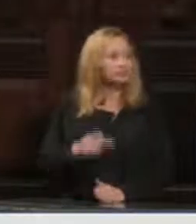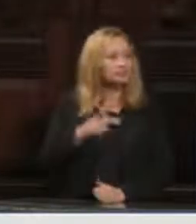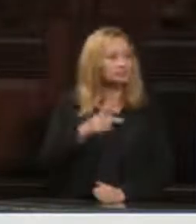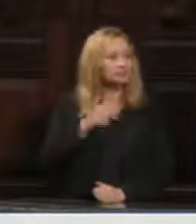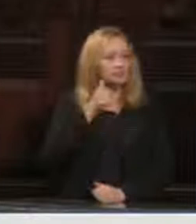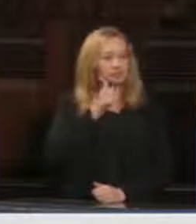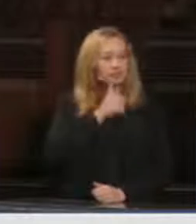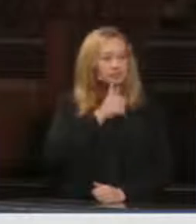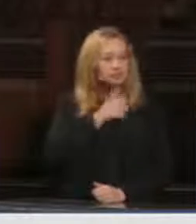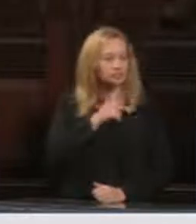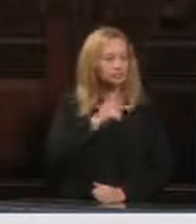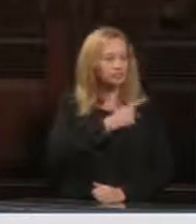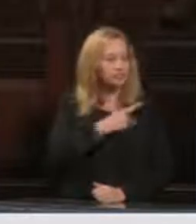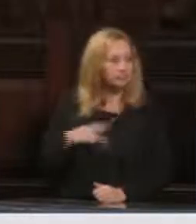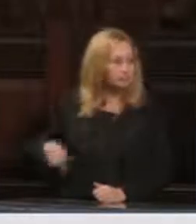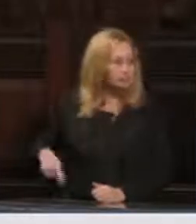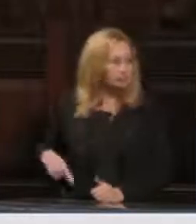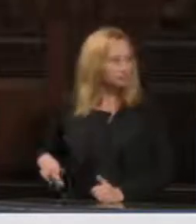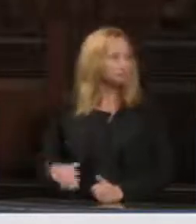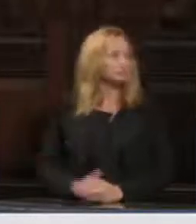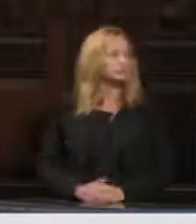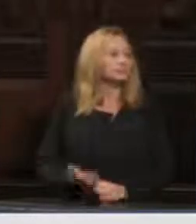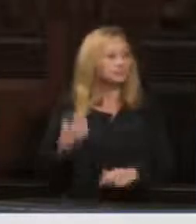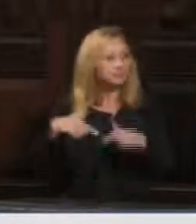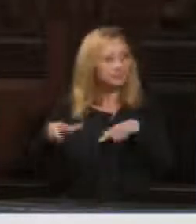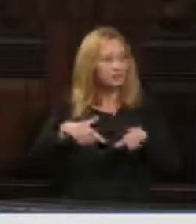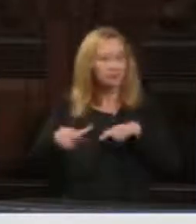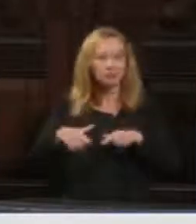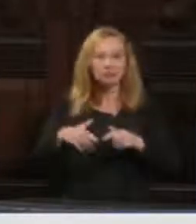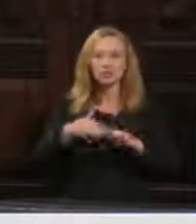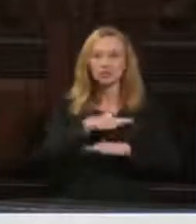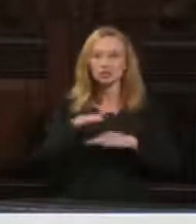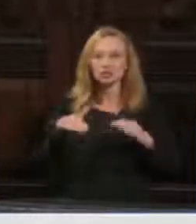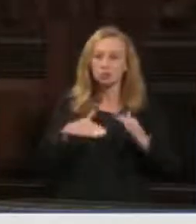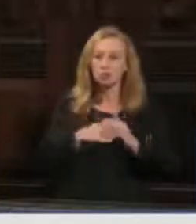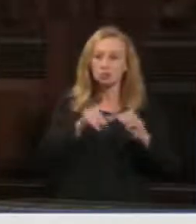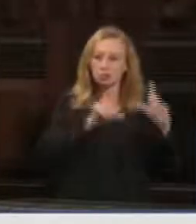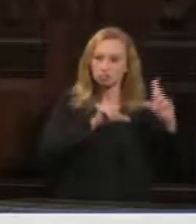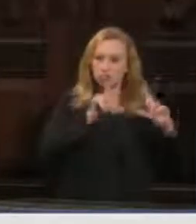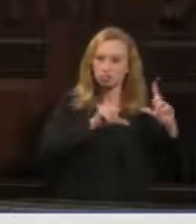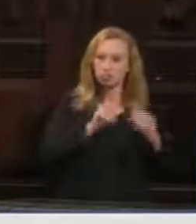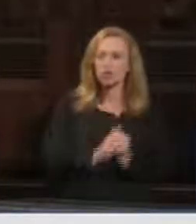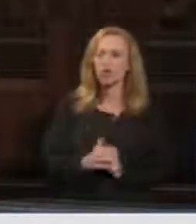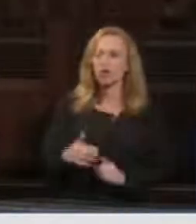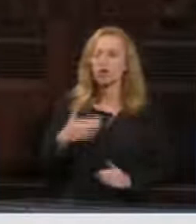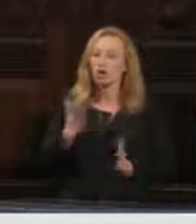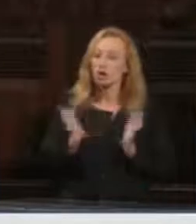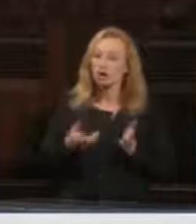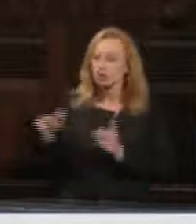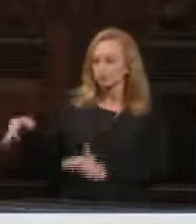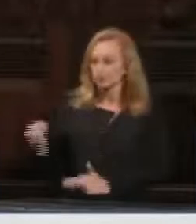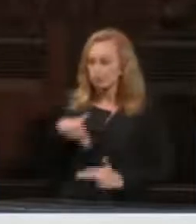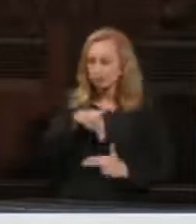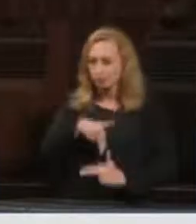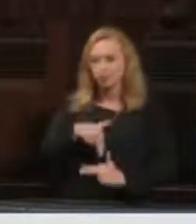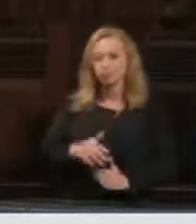presidente em exercício, senhoras e senhores telespectadores, hoje eu vim aqui na tribuna